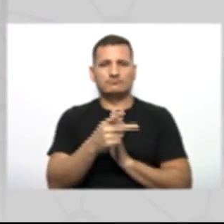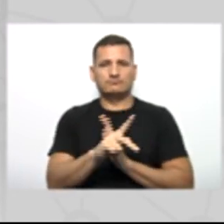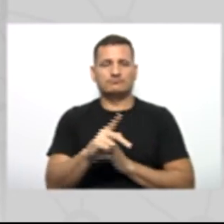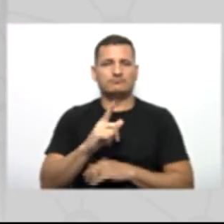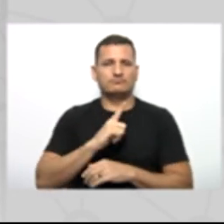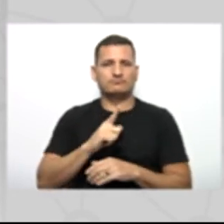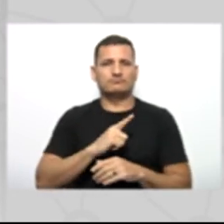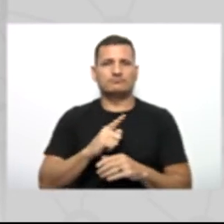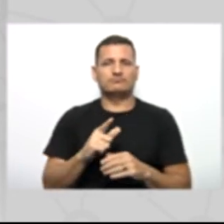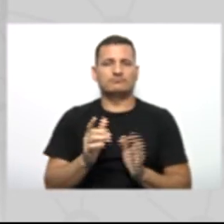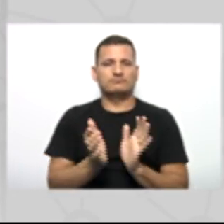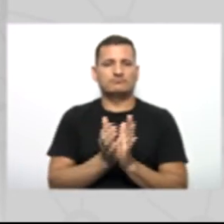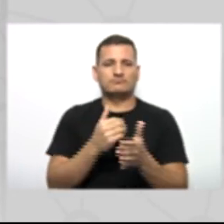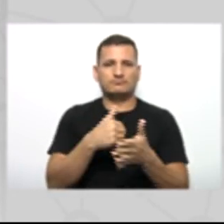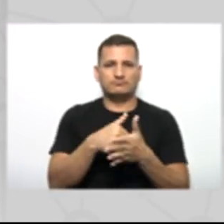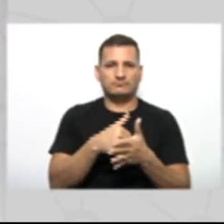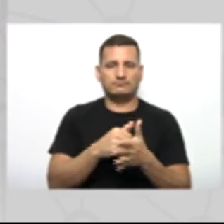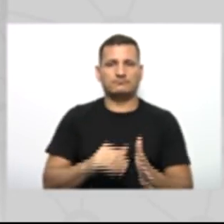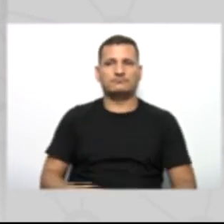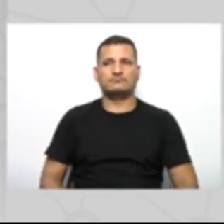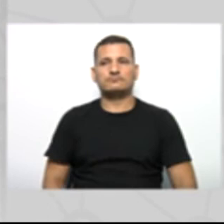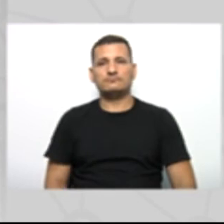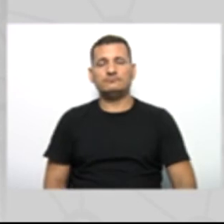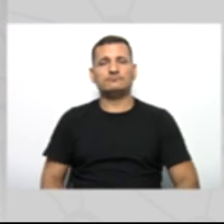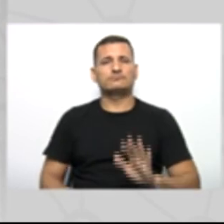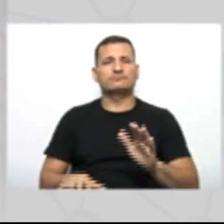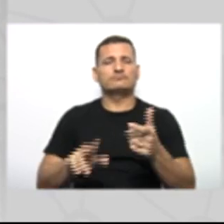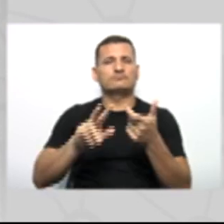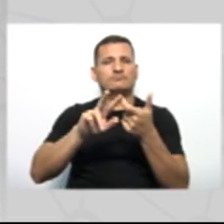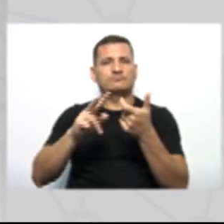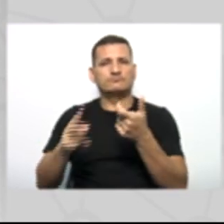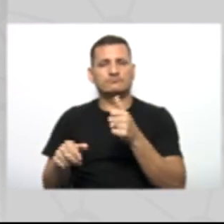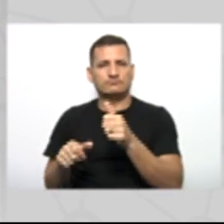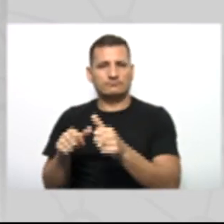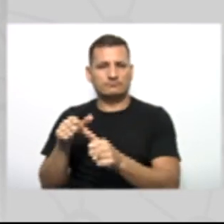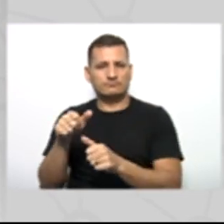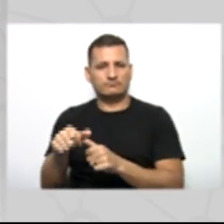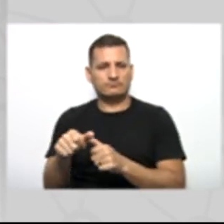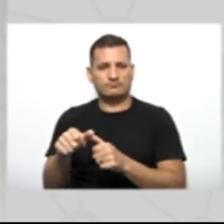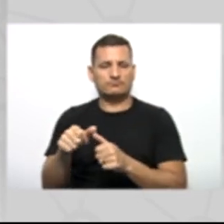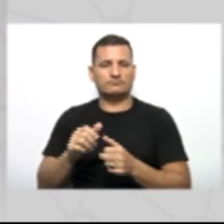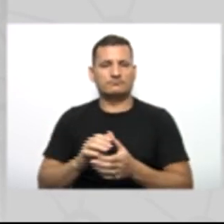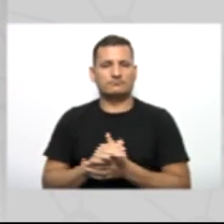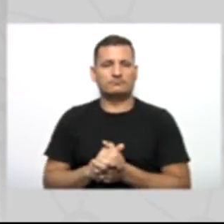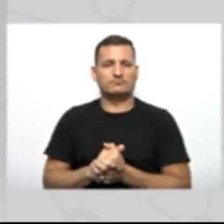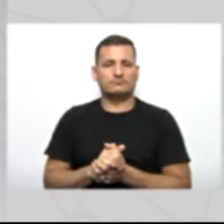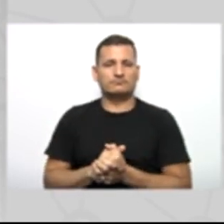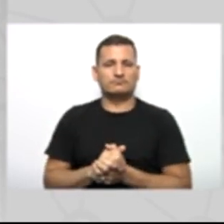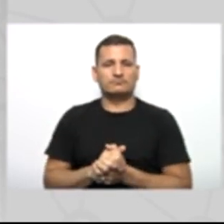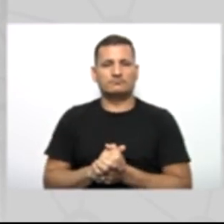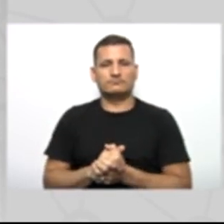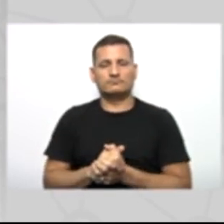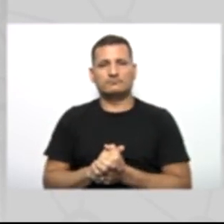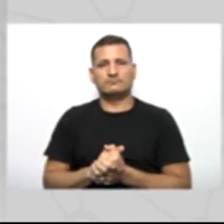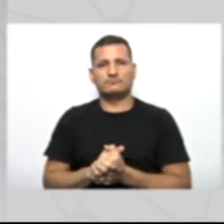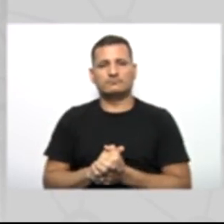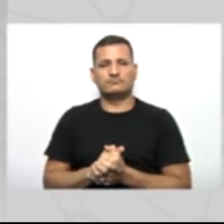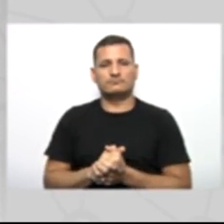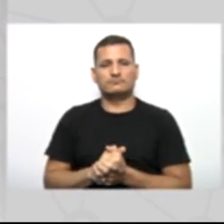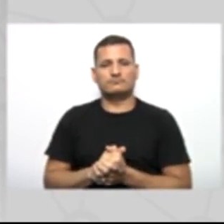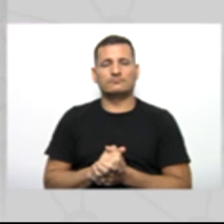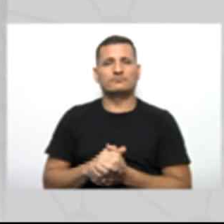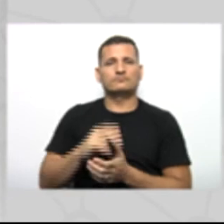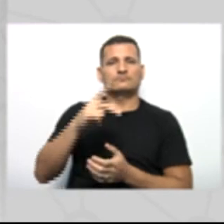própria tradição. Pessoal, polimorfismo. Poli, muitas. Morfos, formas. Então você